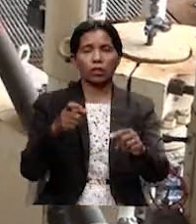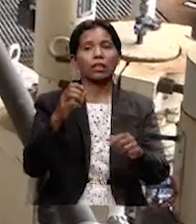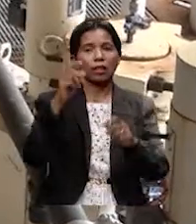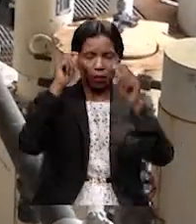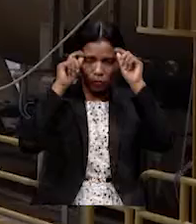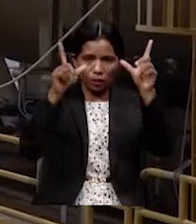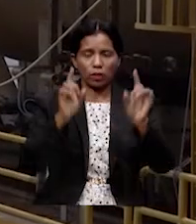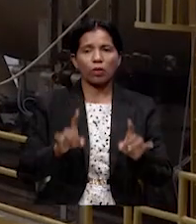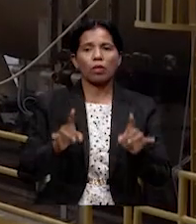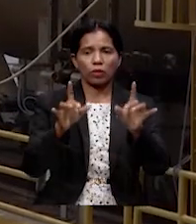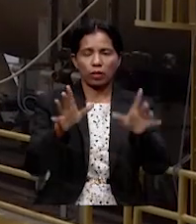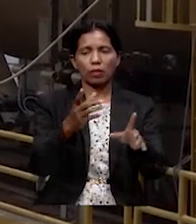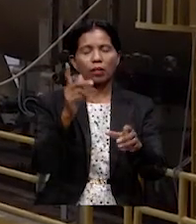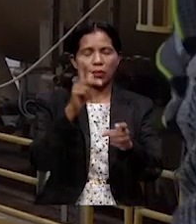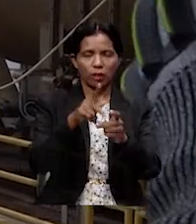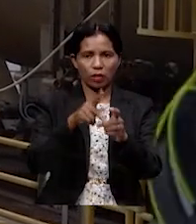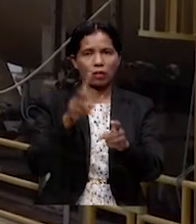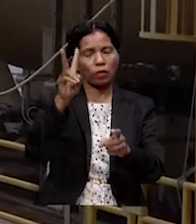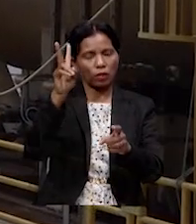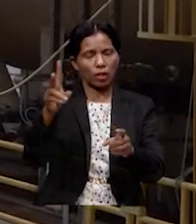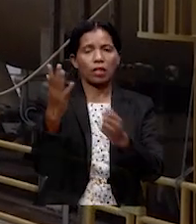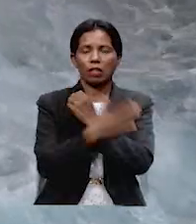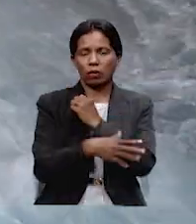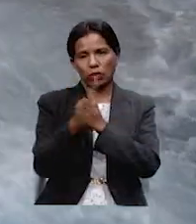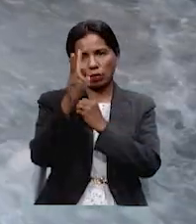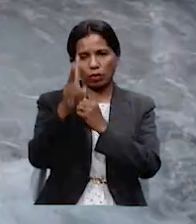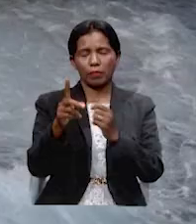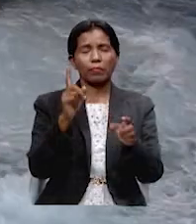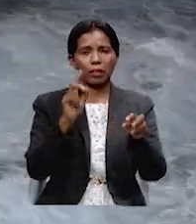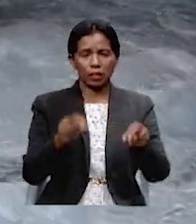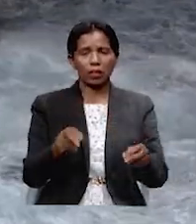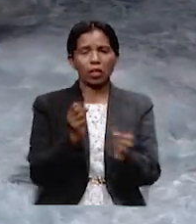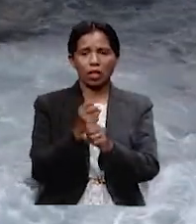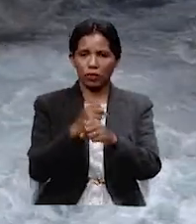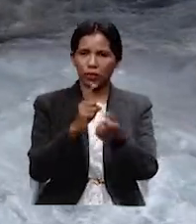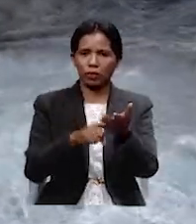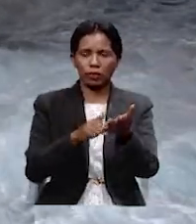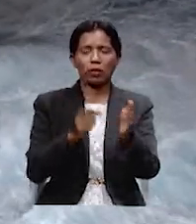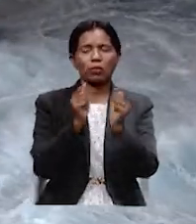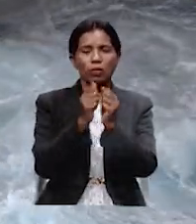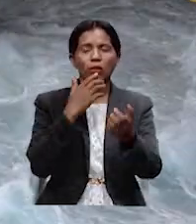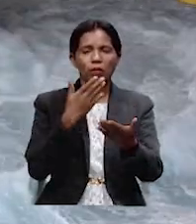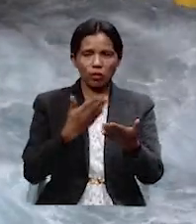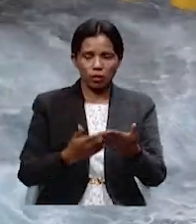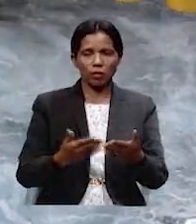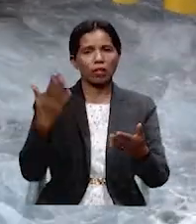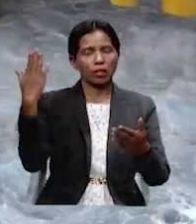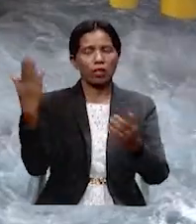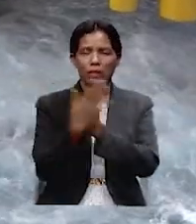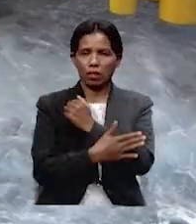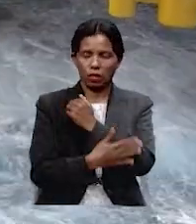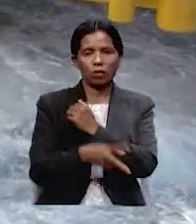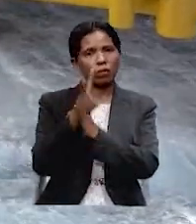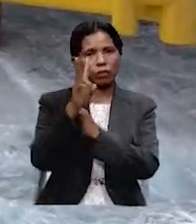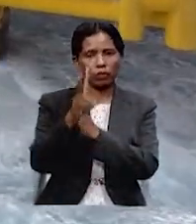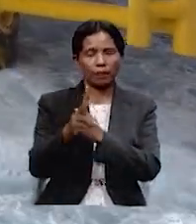também minarai maine e Rana Sanroa refere. Não é precisa halo discussão hodia, hodi bele hamoso consensus entre Rai Rua. Questão